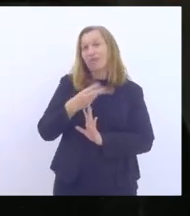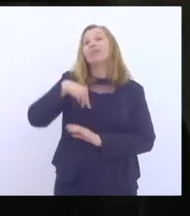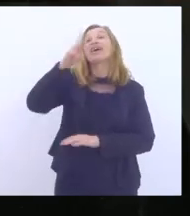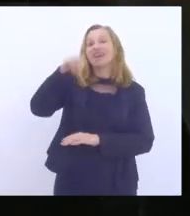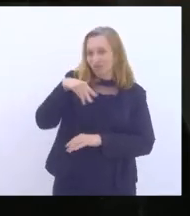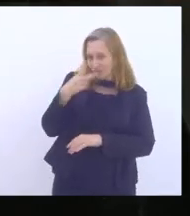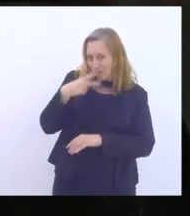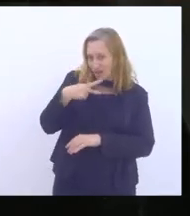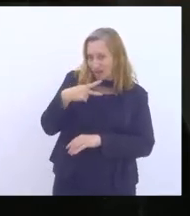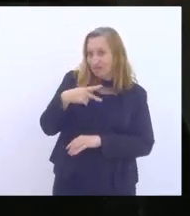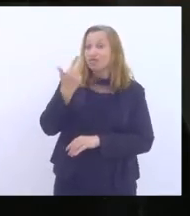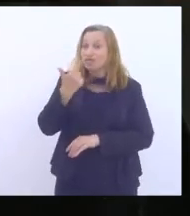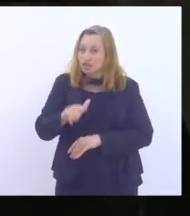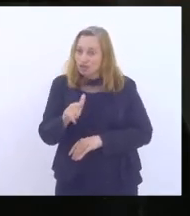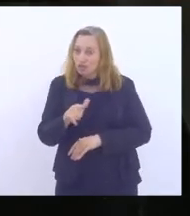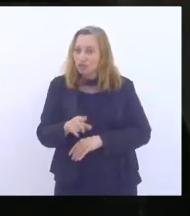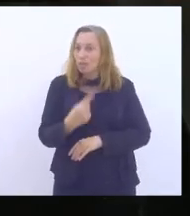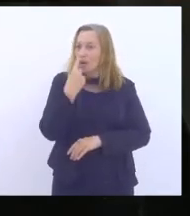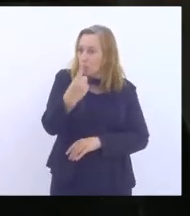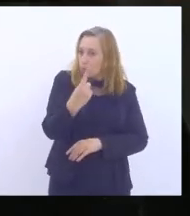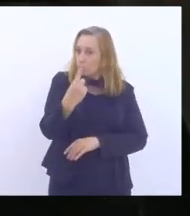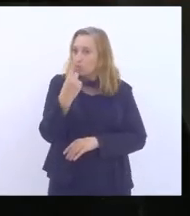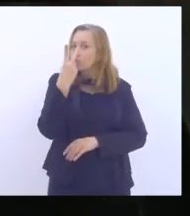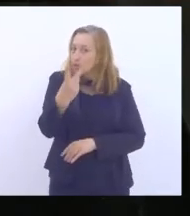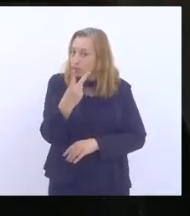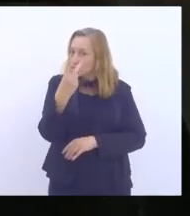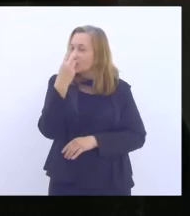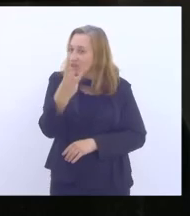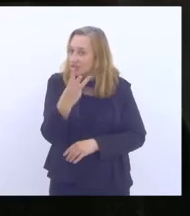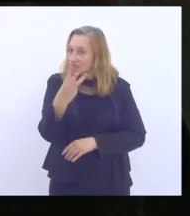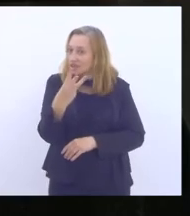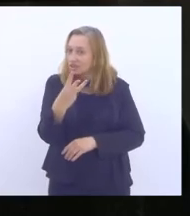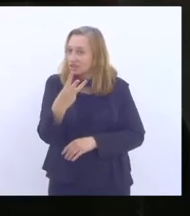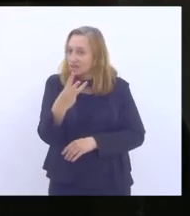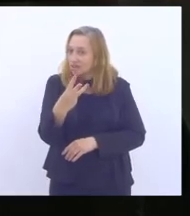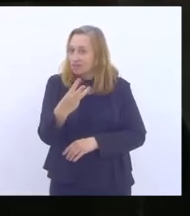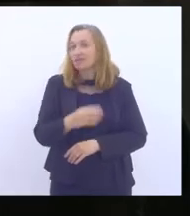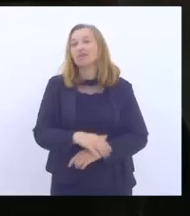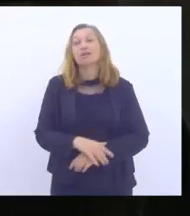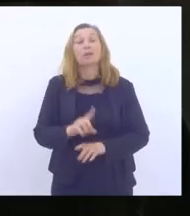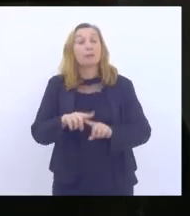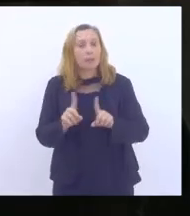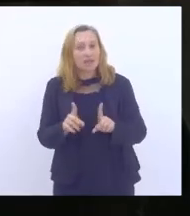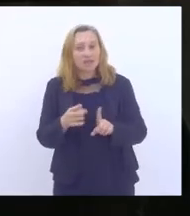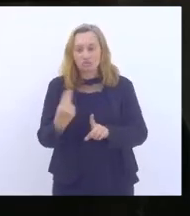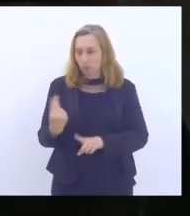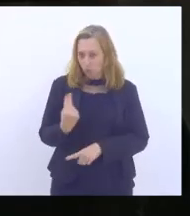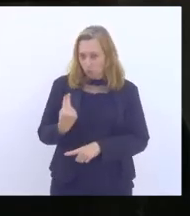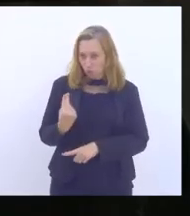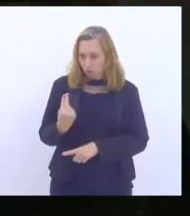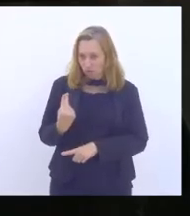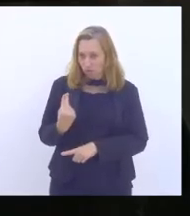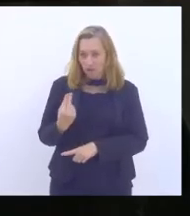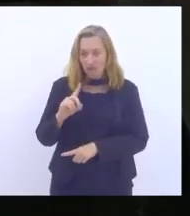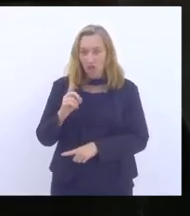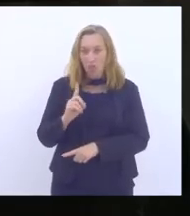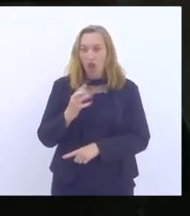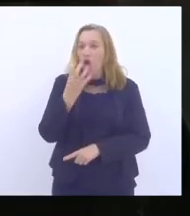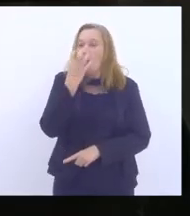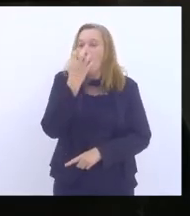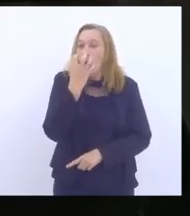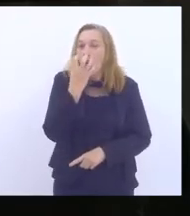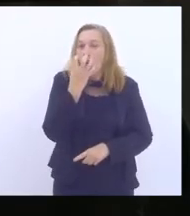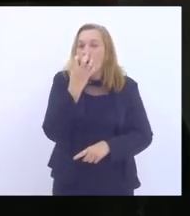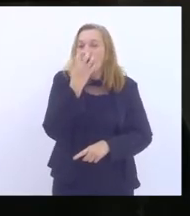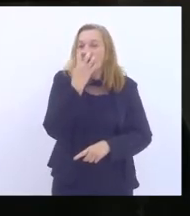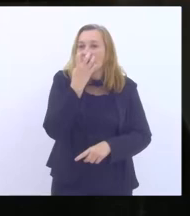para quem que eu estou falando mais uma vez não é para um não é para dois não são para três mas com meu nome não é osso para estar